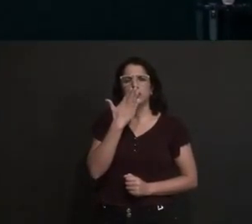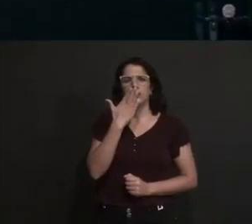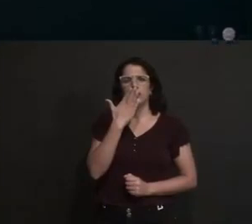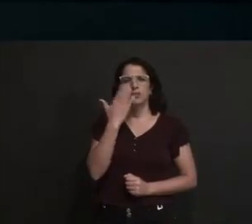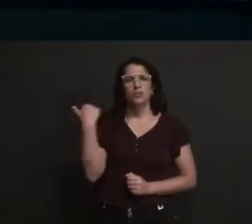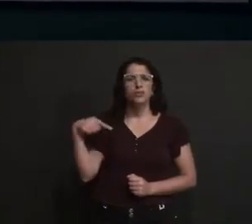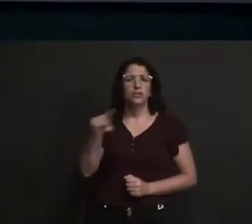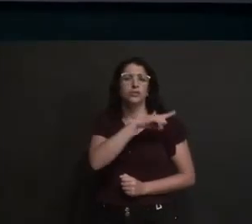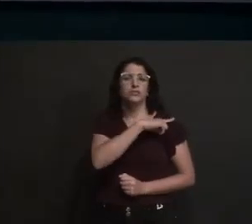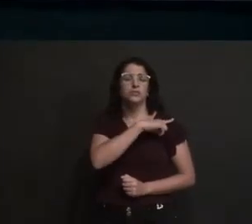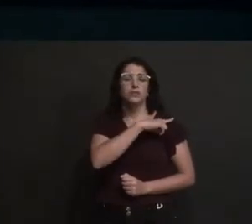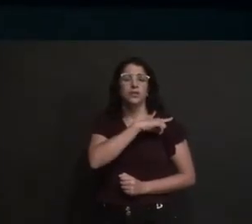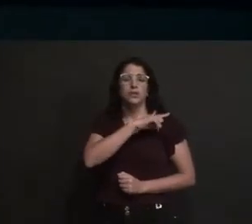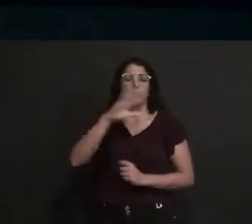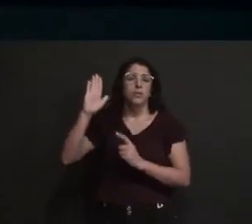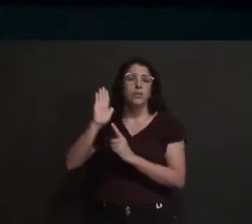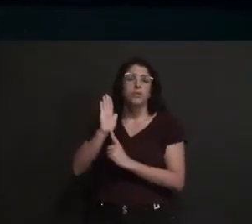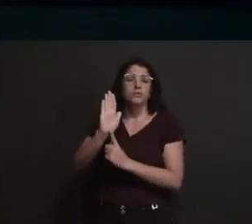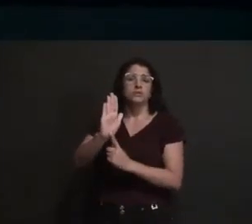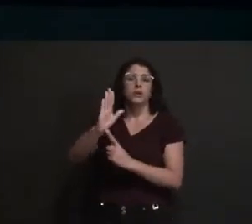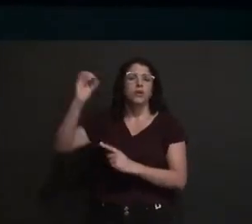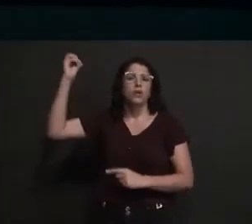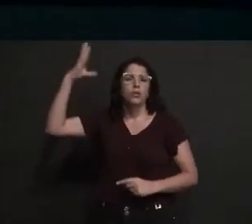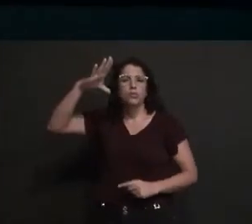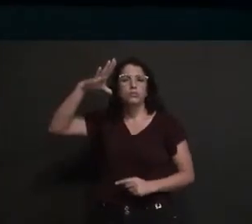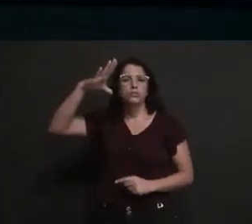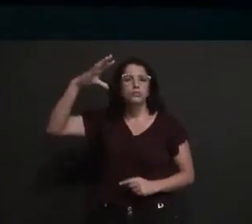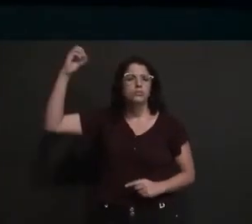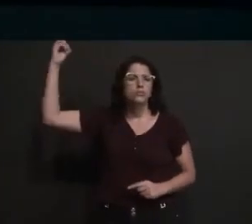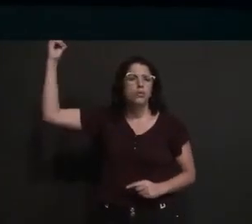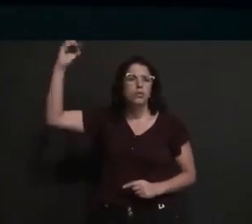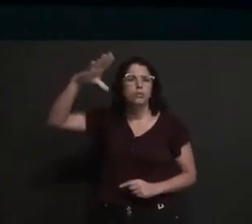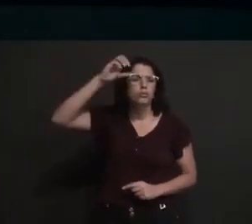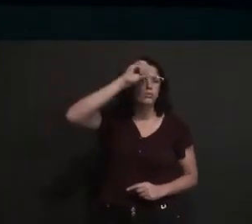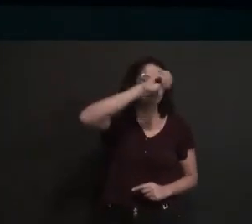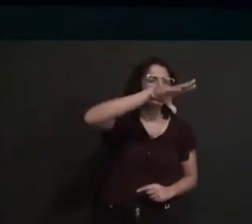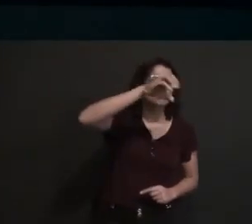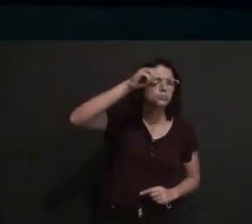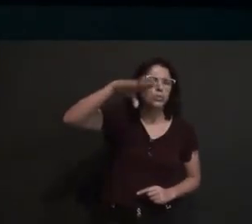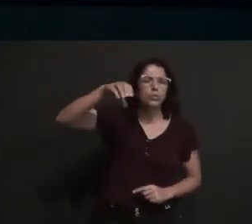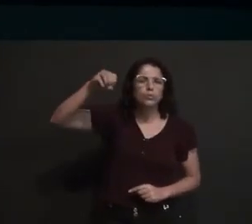luz sobre as pessoas, Pai. Eu posso ver a tua luz sobre as pessoas.